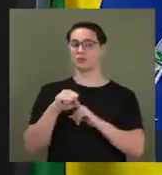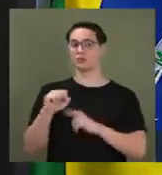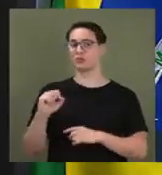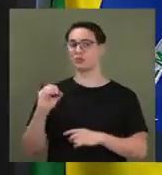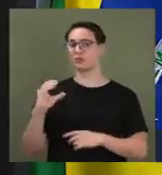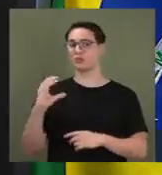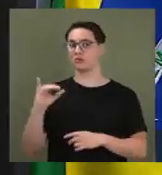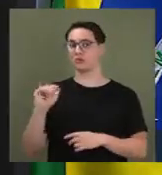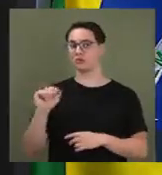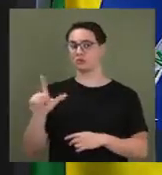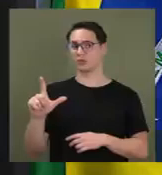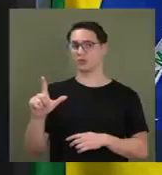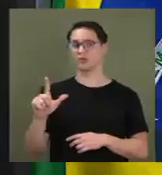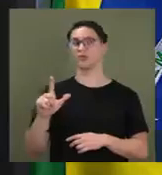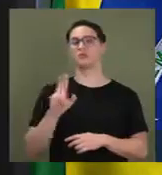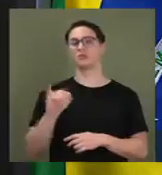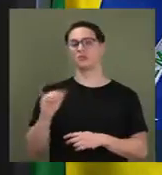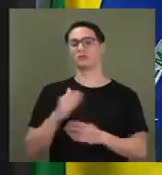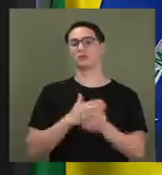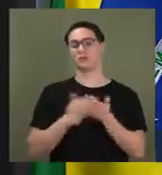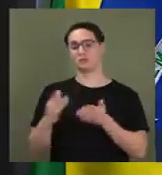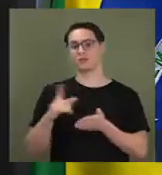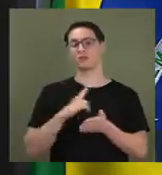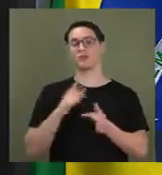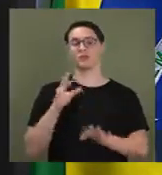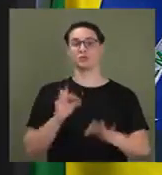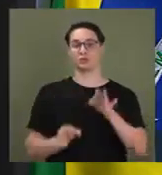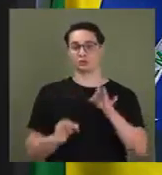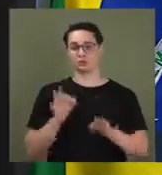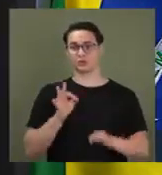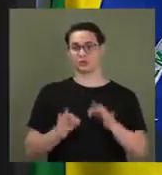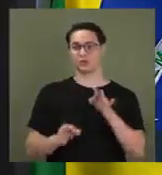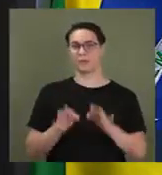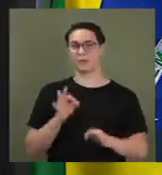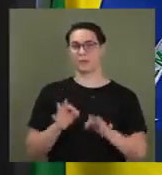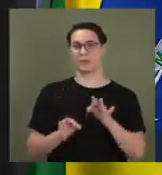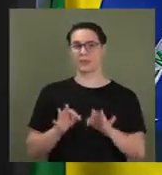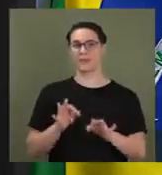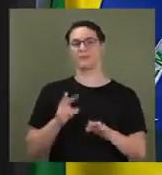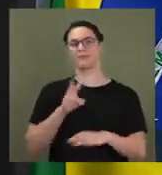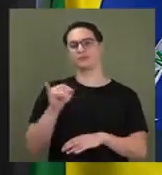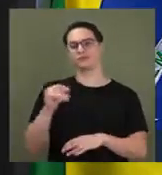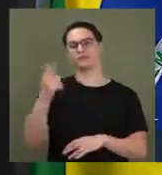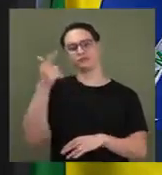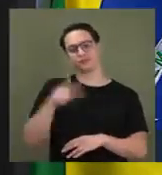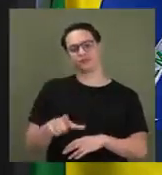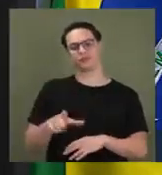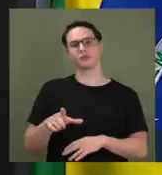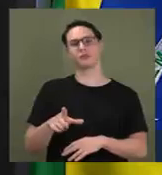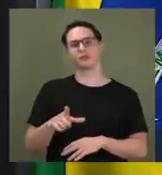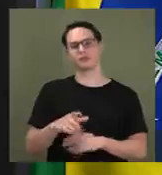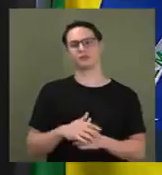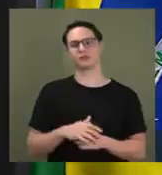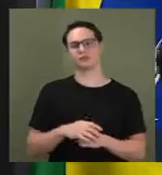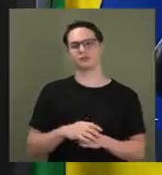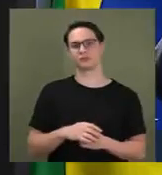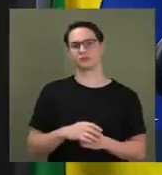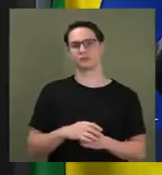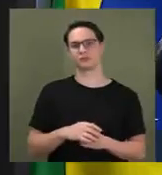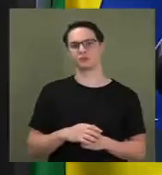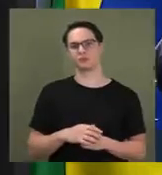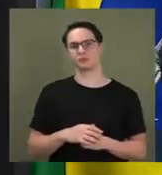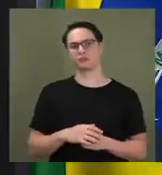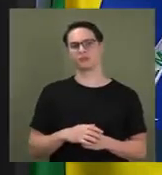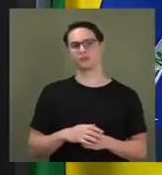vão entrar na justiça e vai de novo, como a gente chama, o